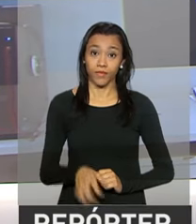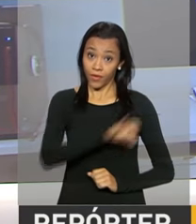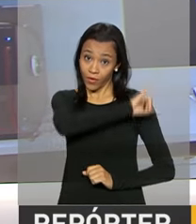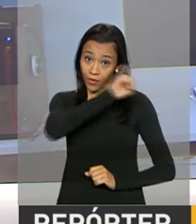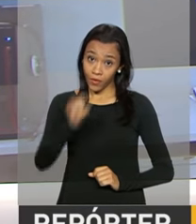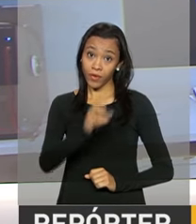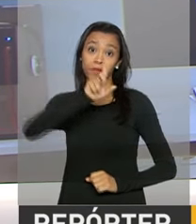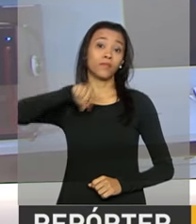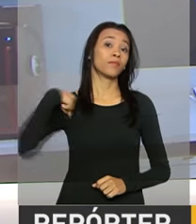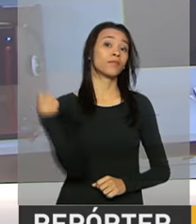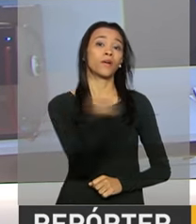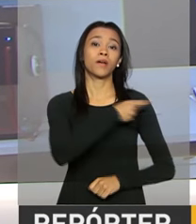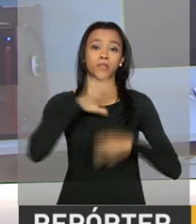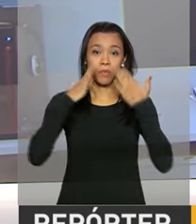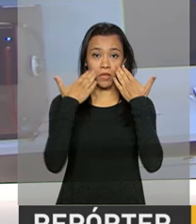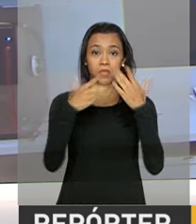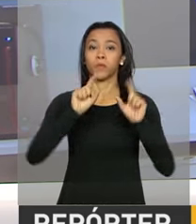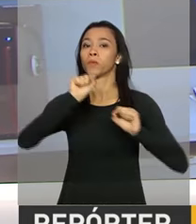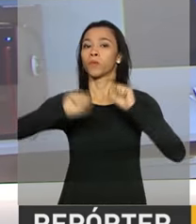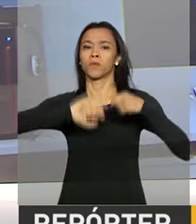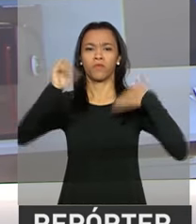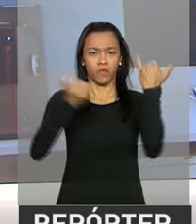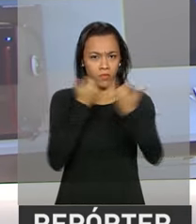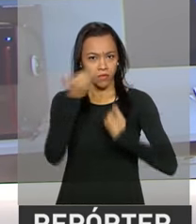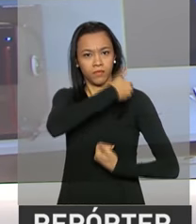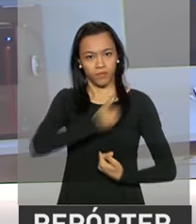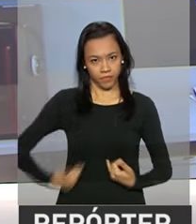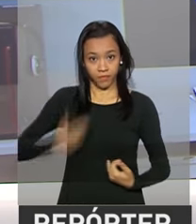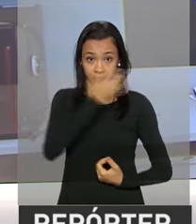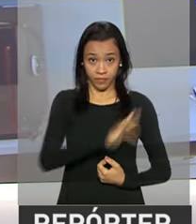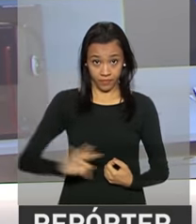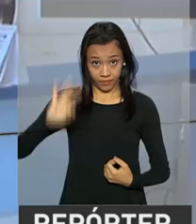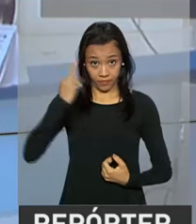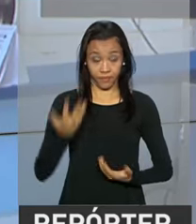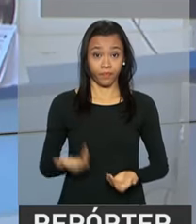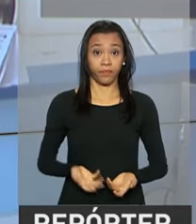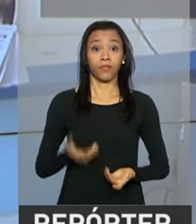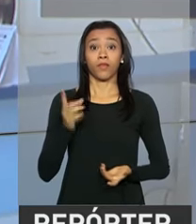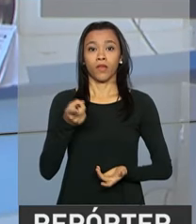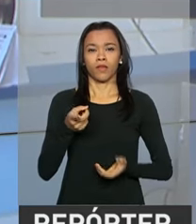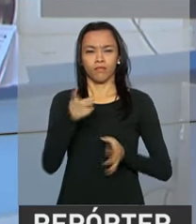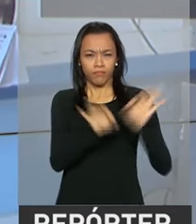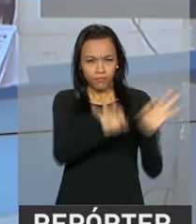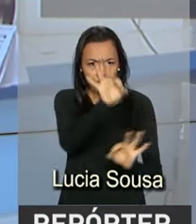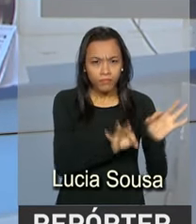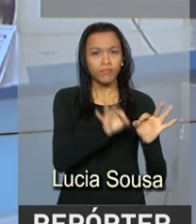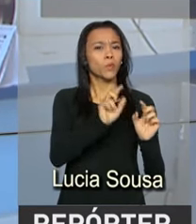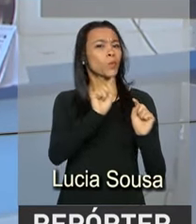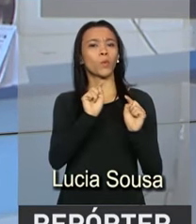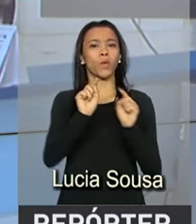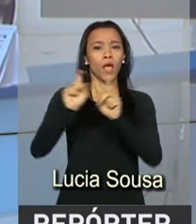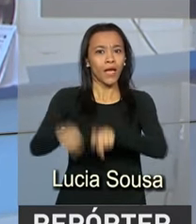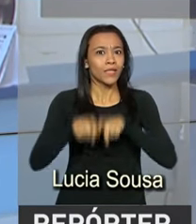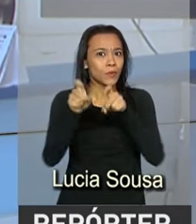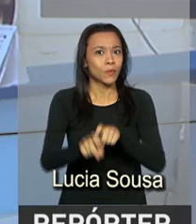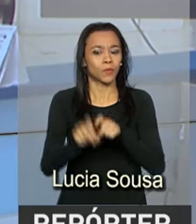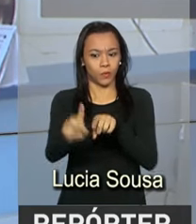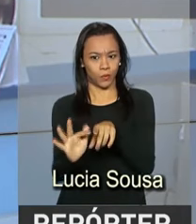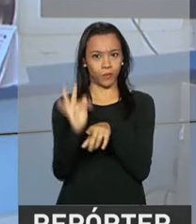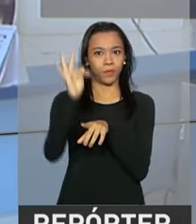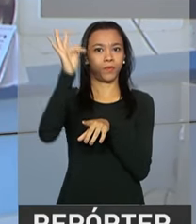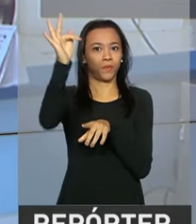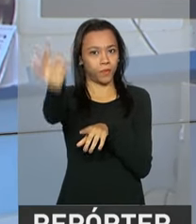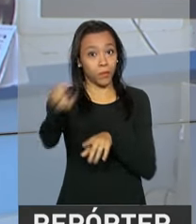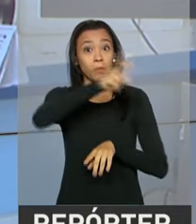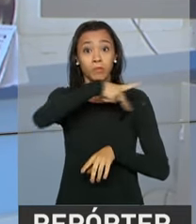Olá, estamos de volta com o repórter NBR e as notícias do governo federal. Planejar a agricultura do futuro. O